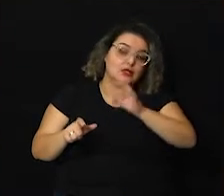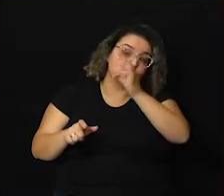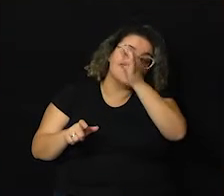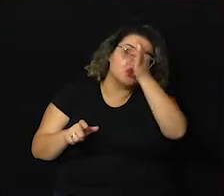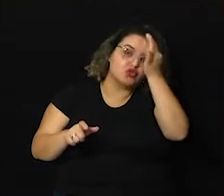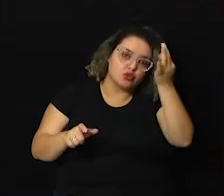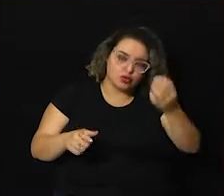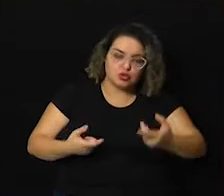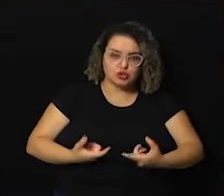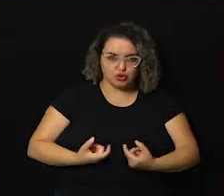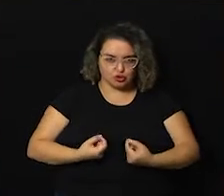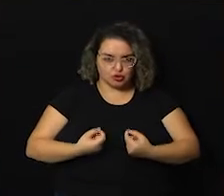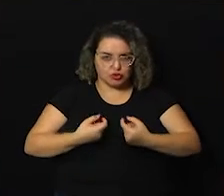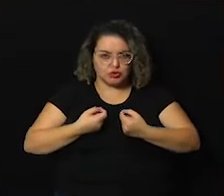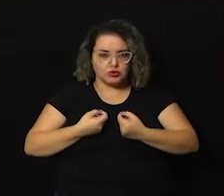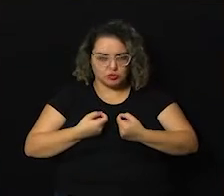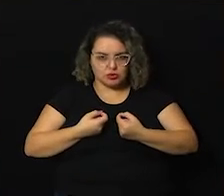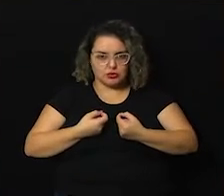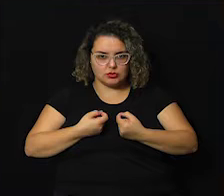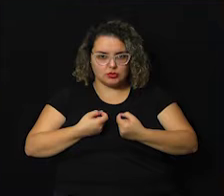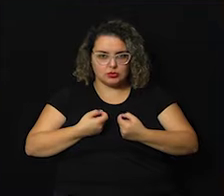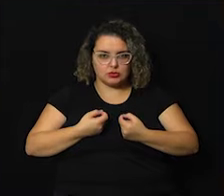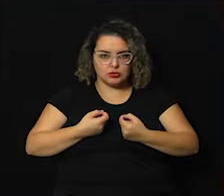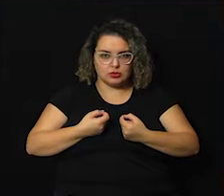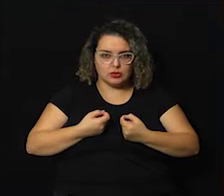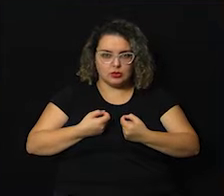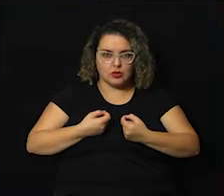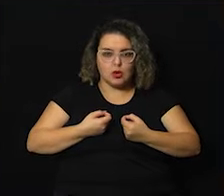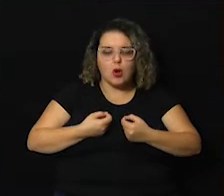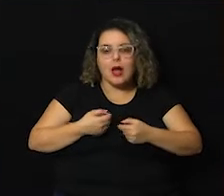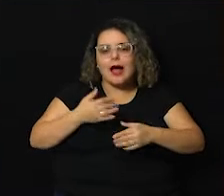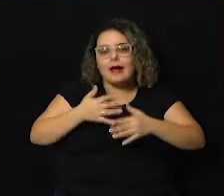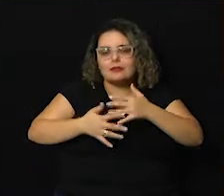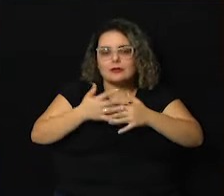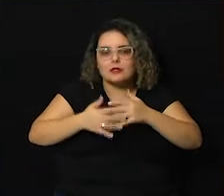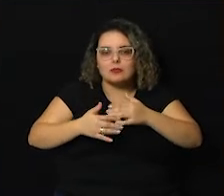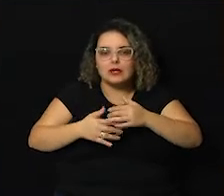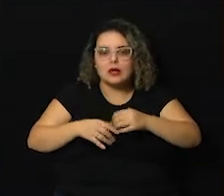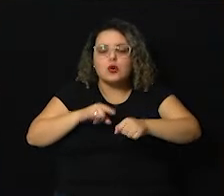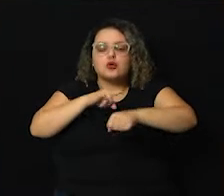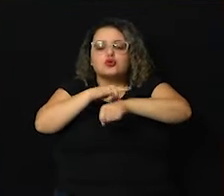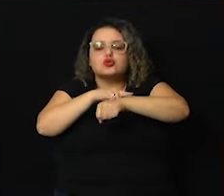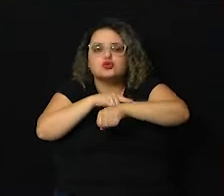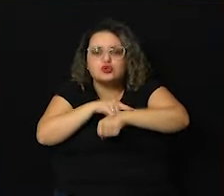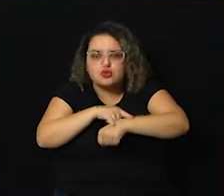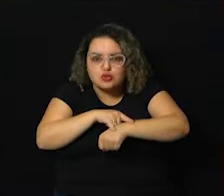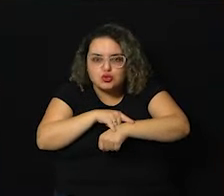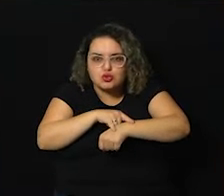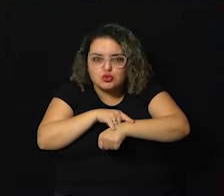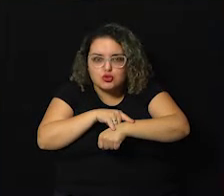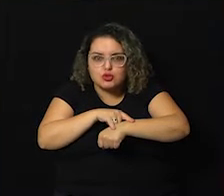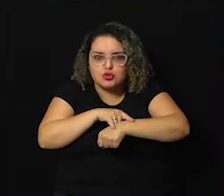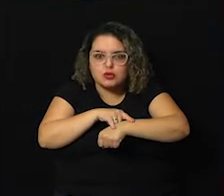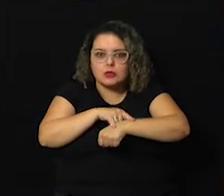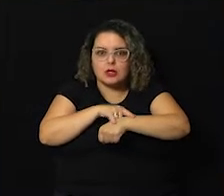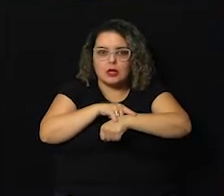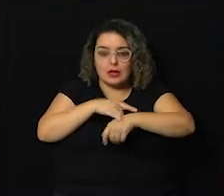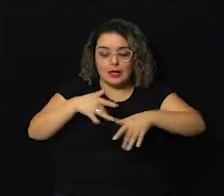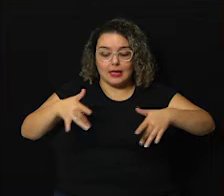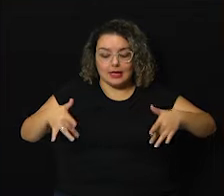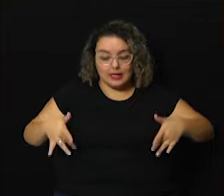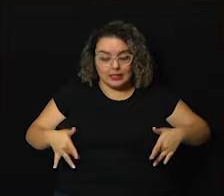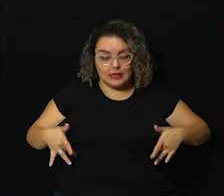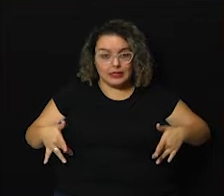né, desse tumor comprometer a via de saída da urina, ou seja, o tumor cresce no rim, não é na via de saída da